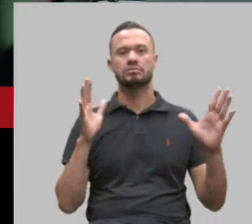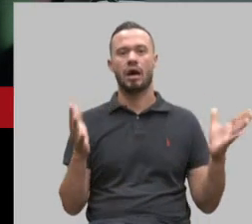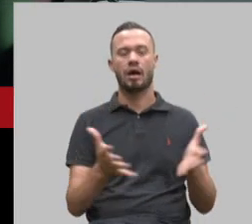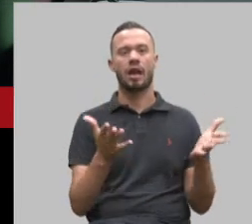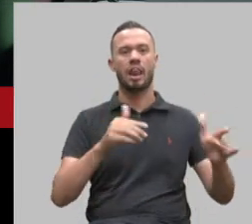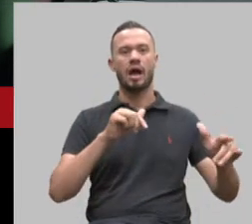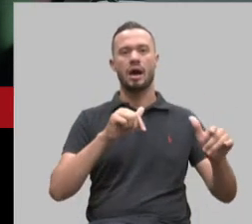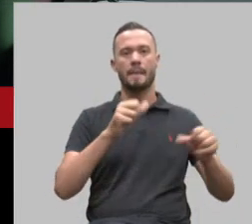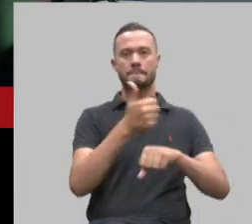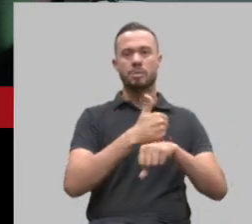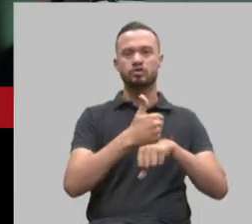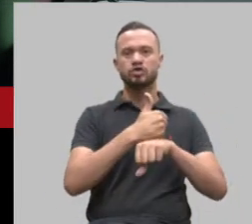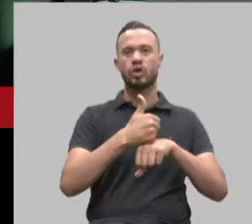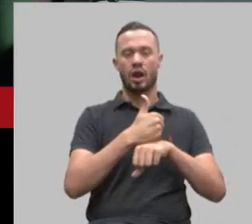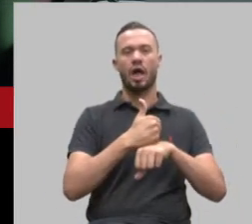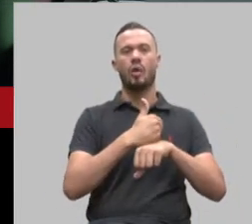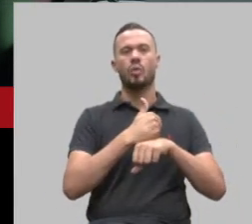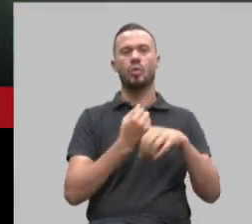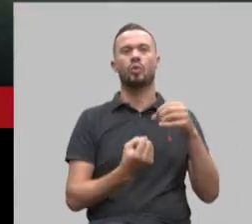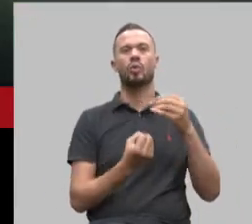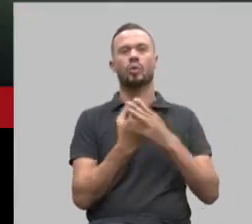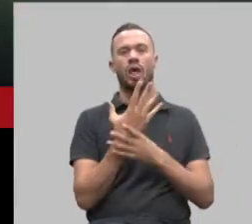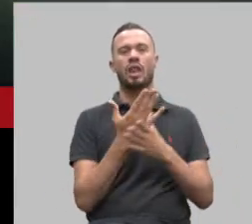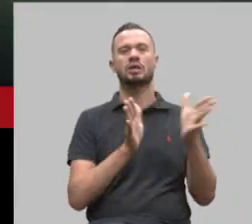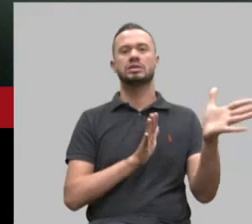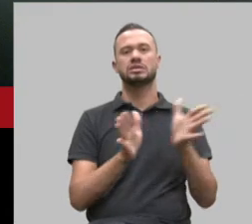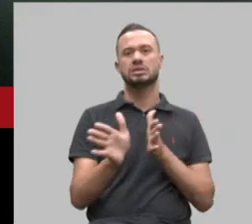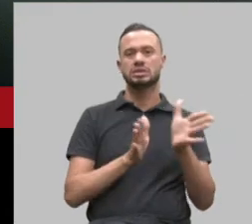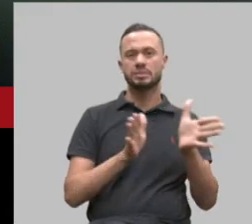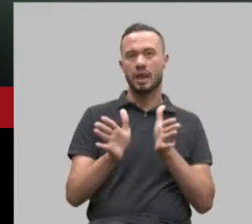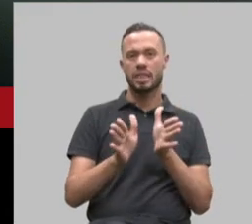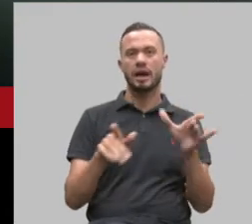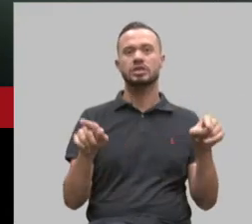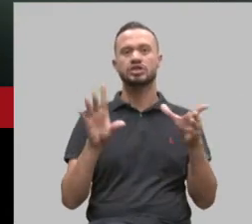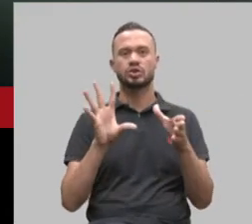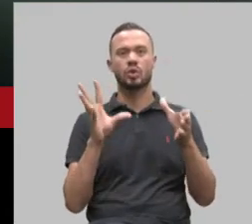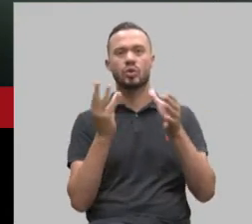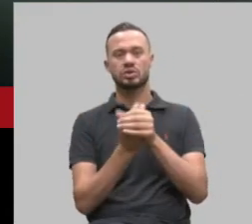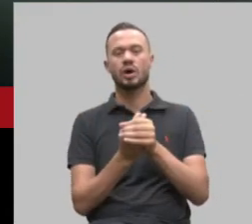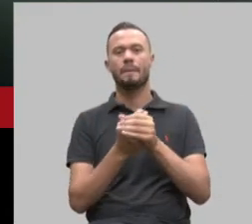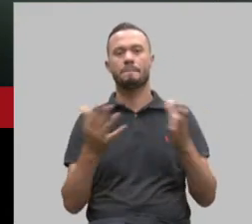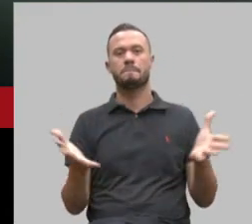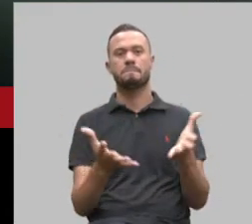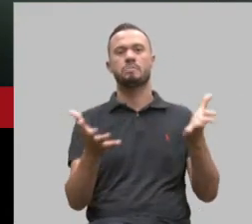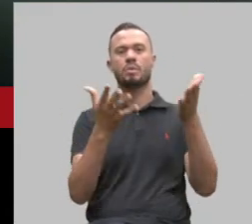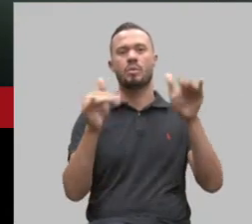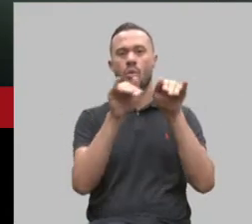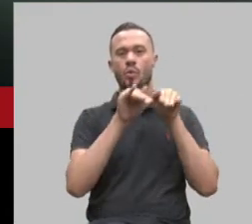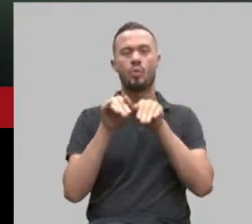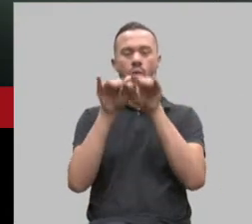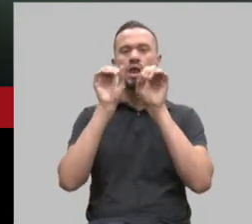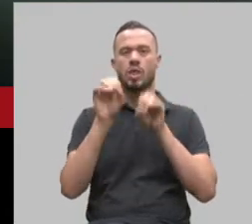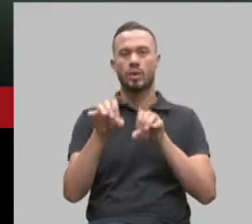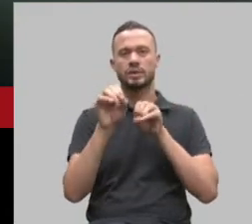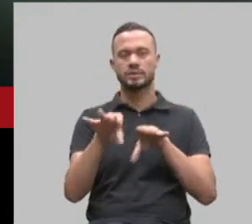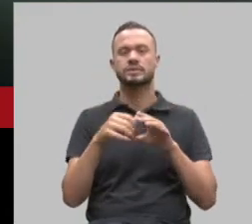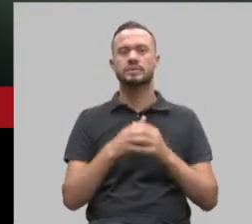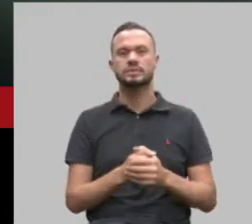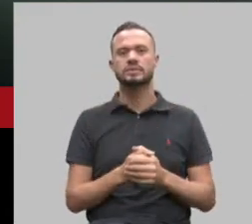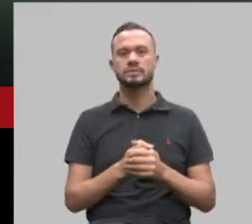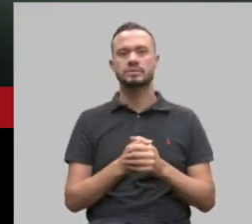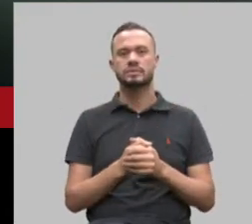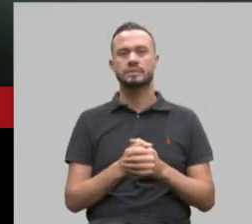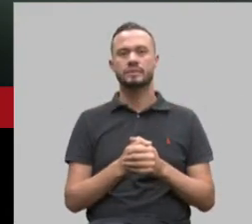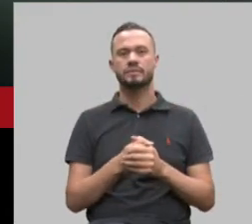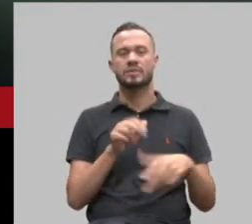implementação de programa de acessibilidade e inclusão para promover Equidade Educacional visando atender